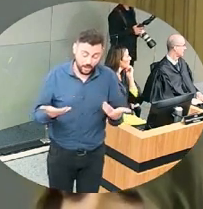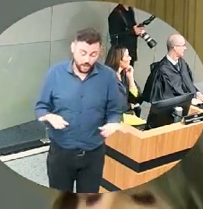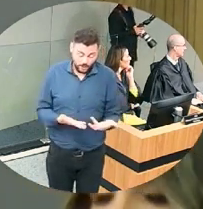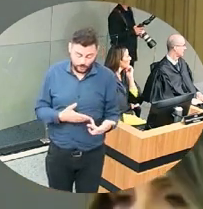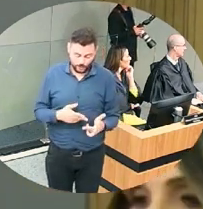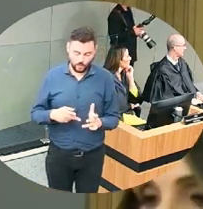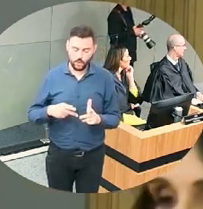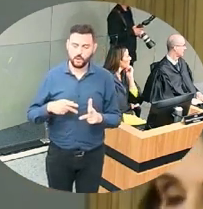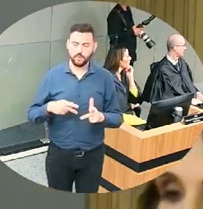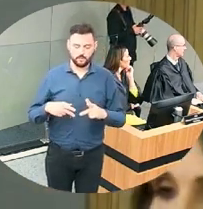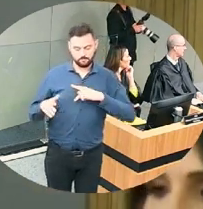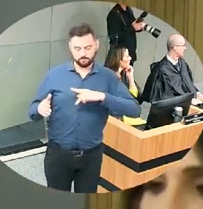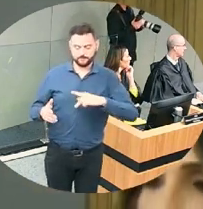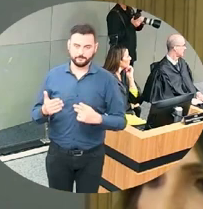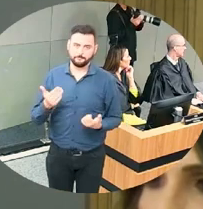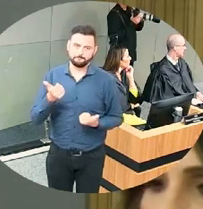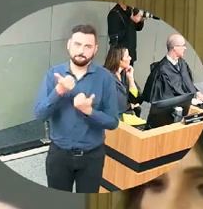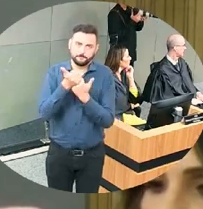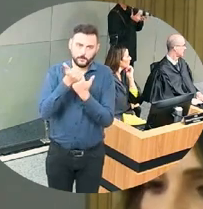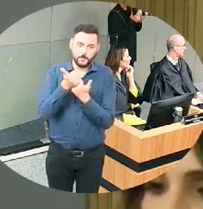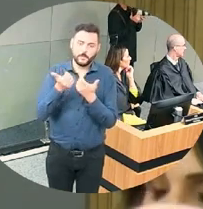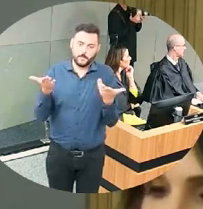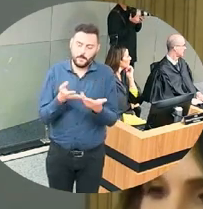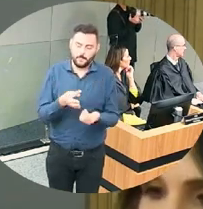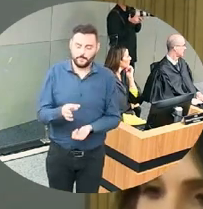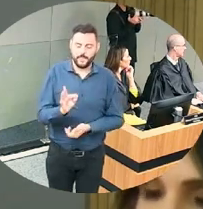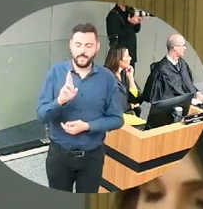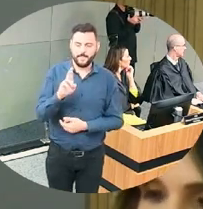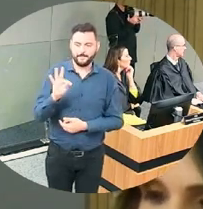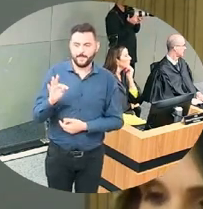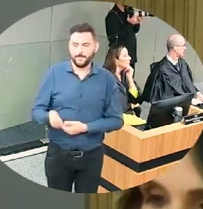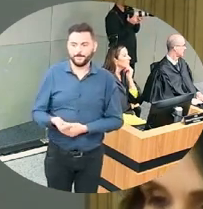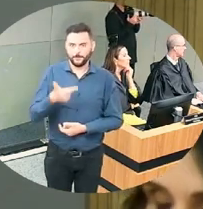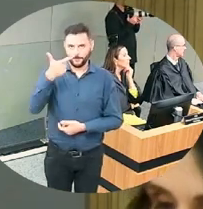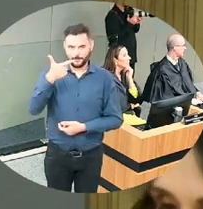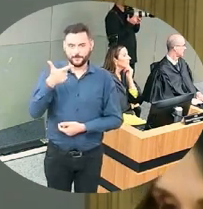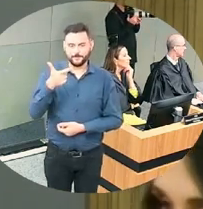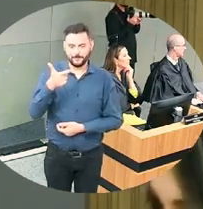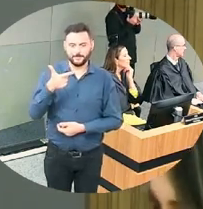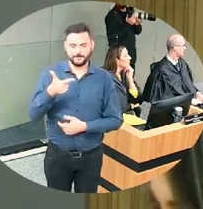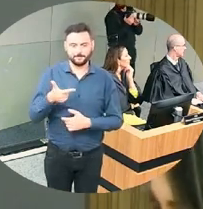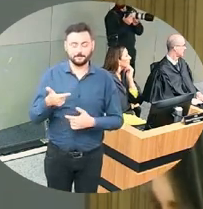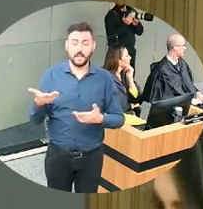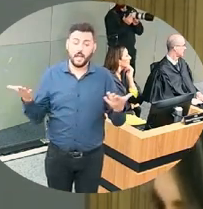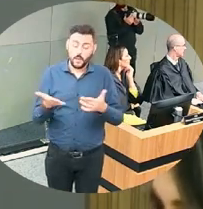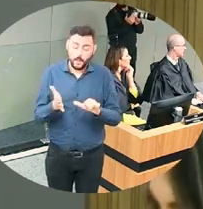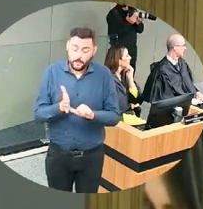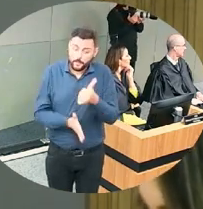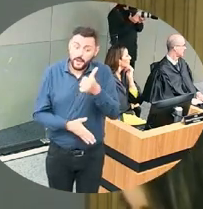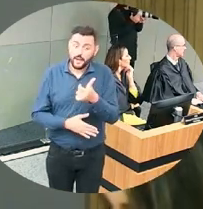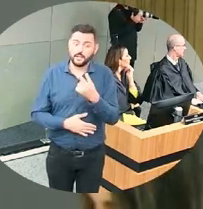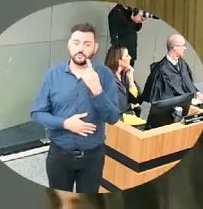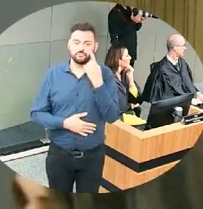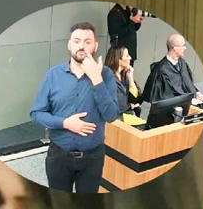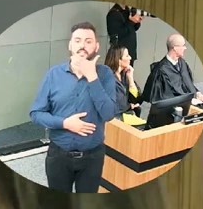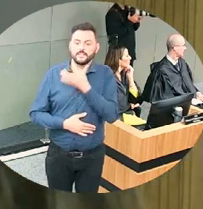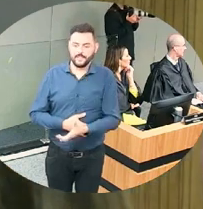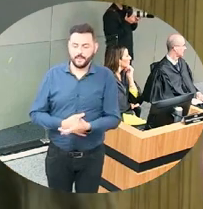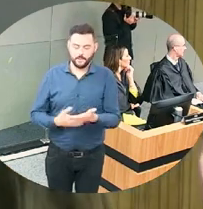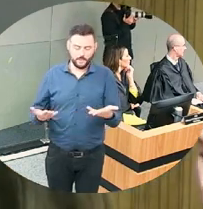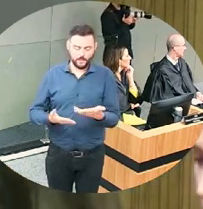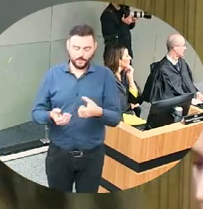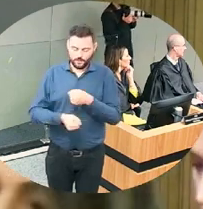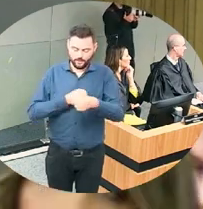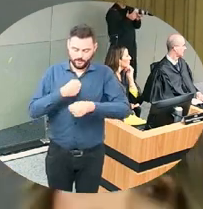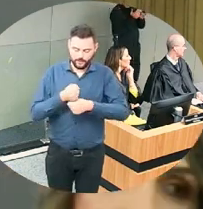cargo de vice-presidente do Tribunal Regional do Trabalho da 12ª região ao primeiro dia do mês de dezembro do ano